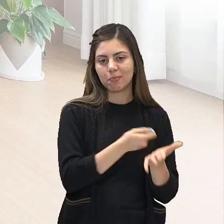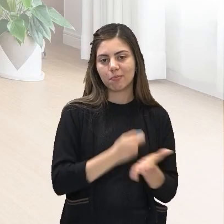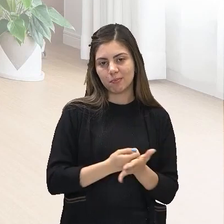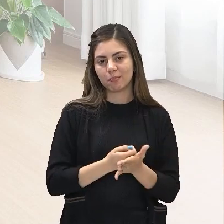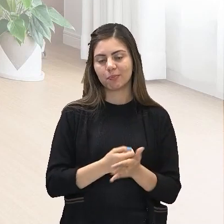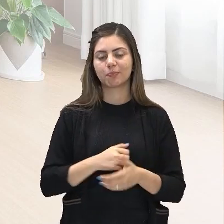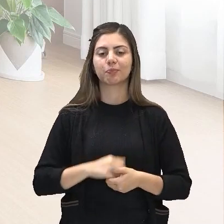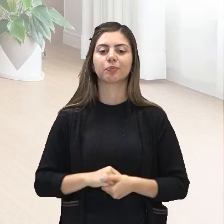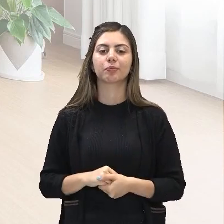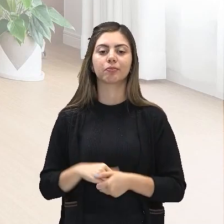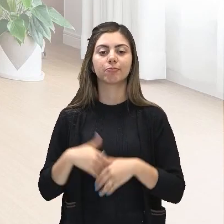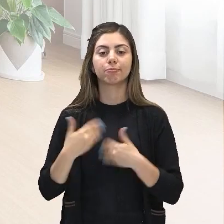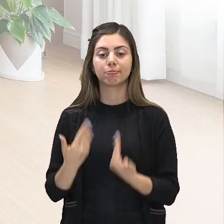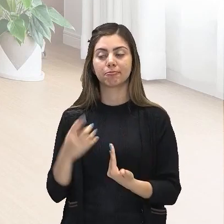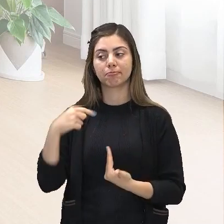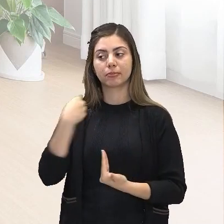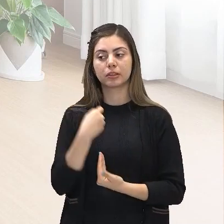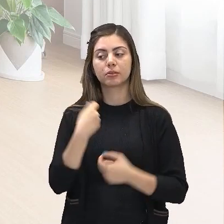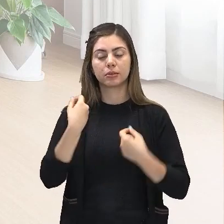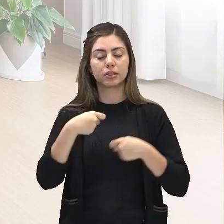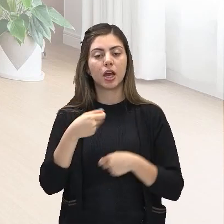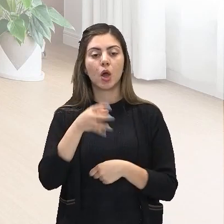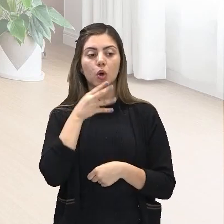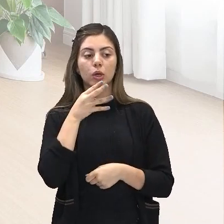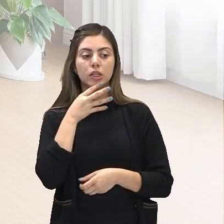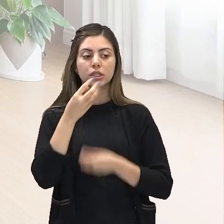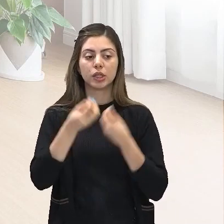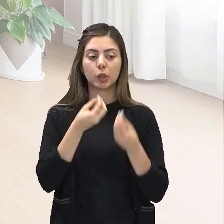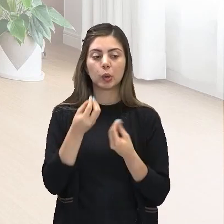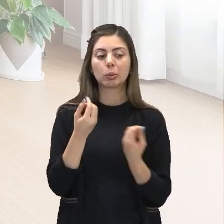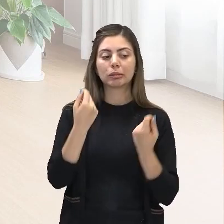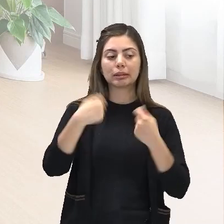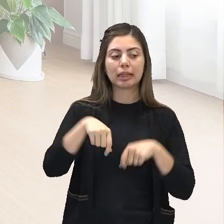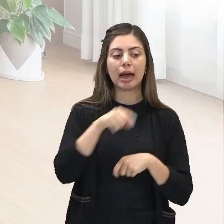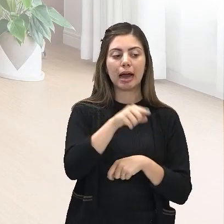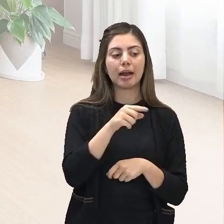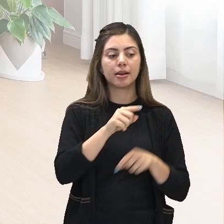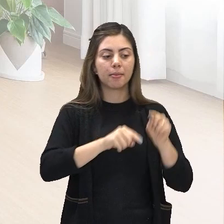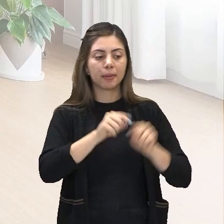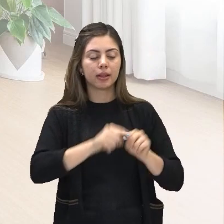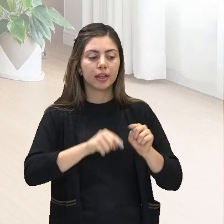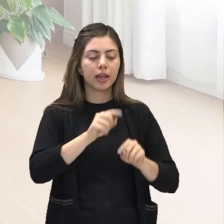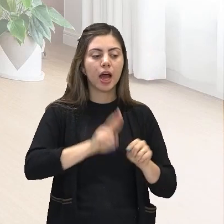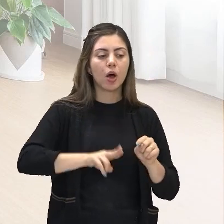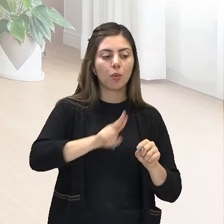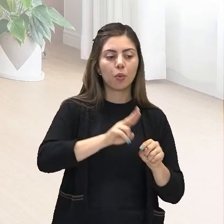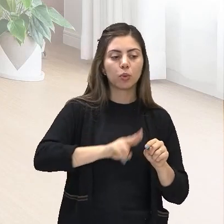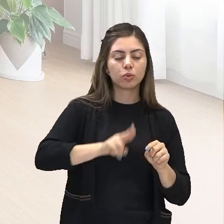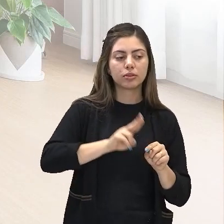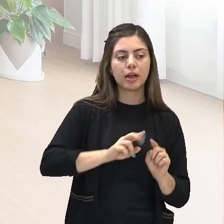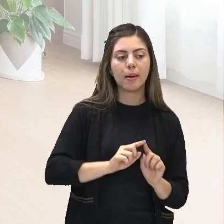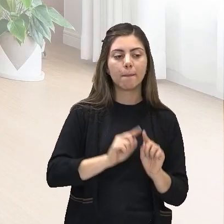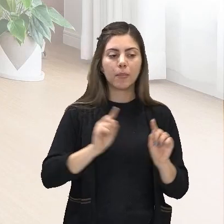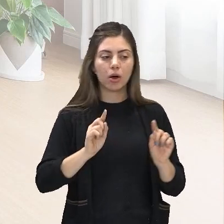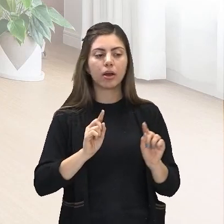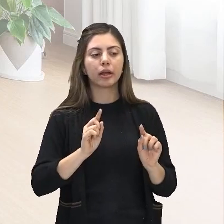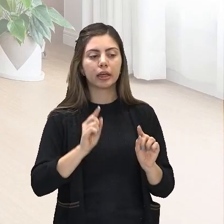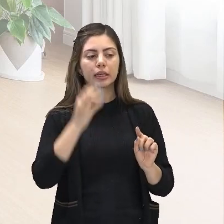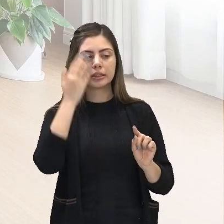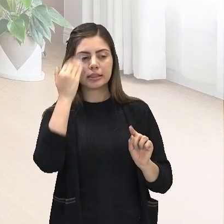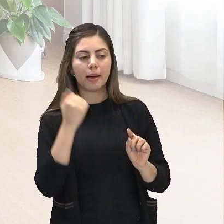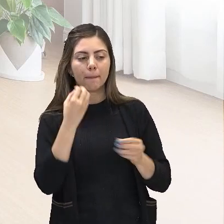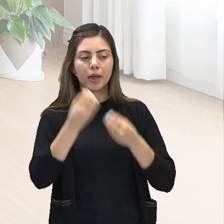desde cedo conhecendo as formas da gente utilizar esses equipamentos com consciência, Mas a gente vai observar como